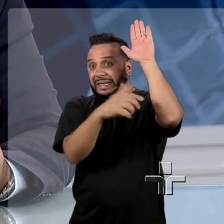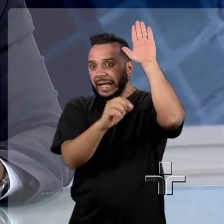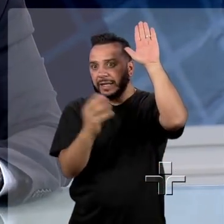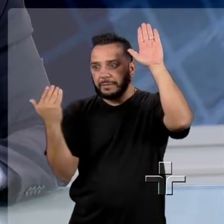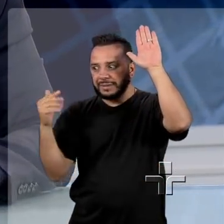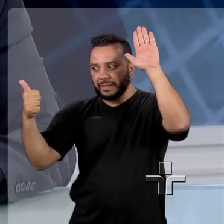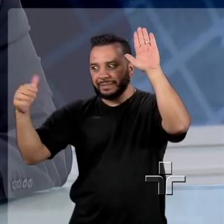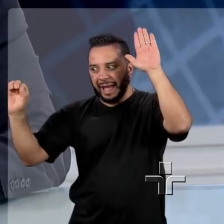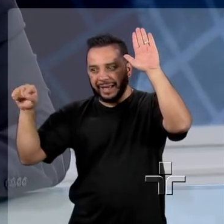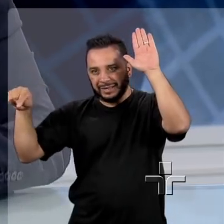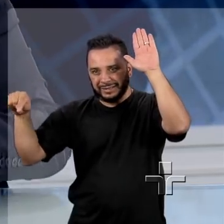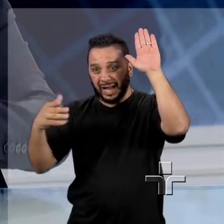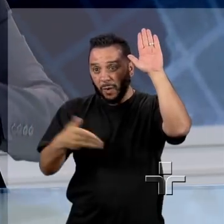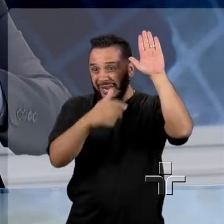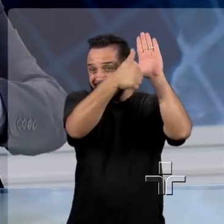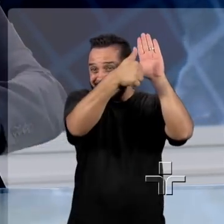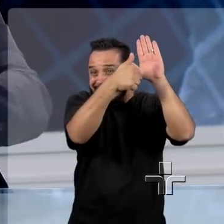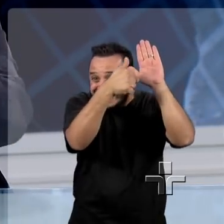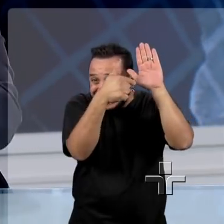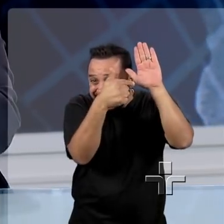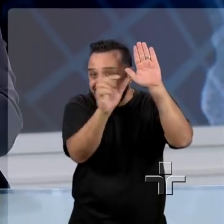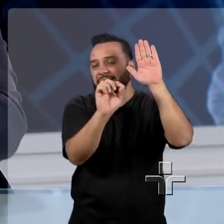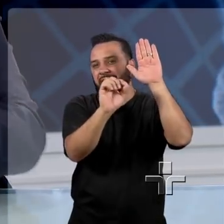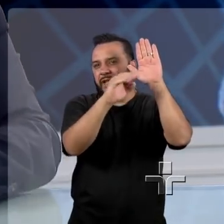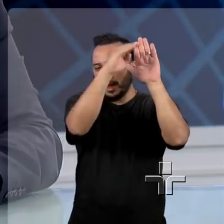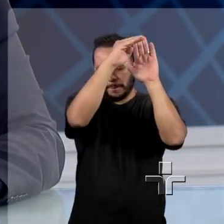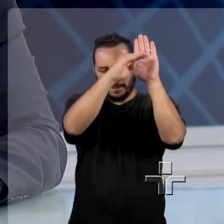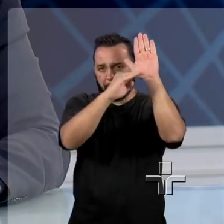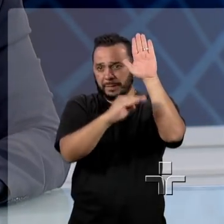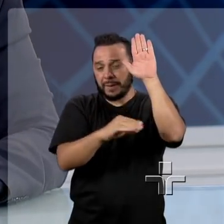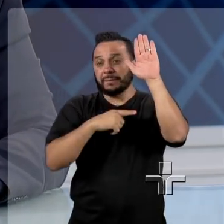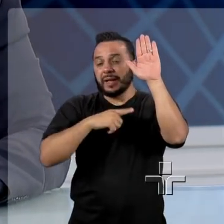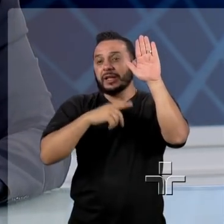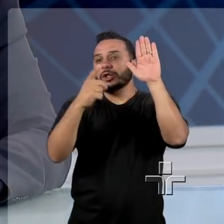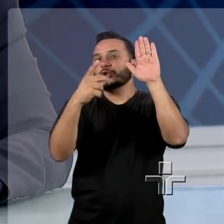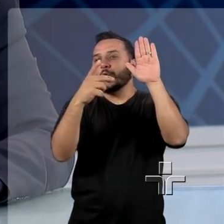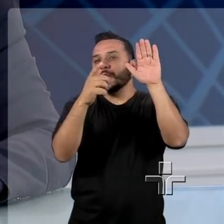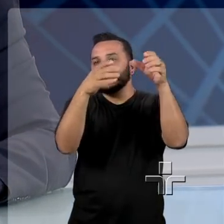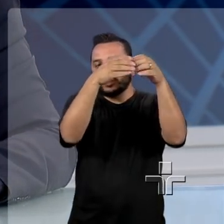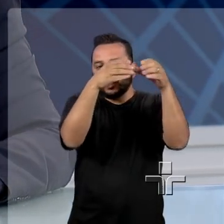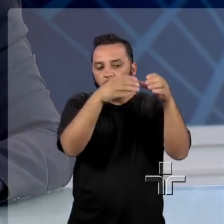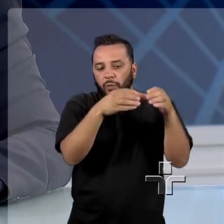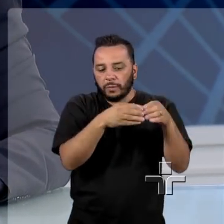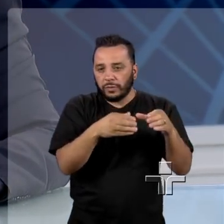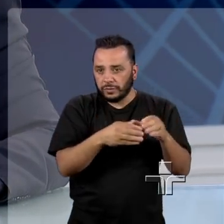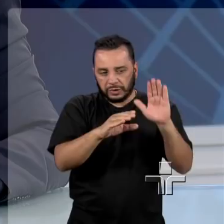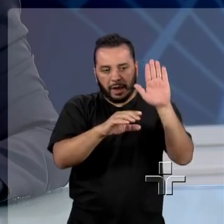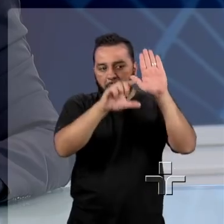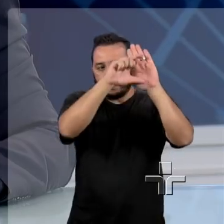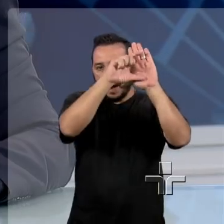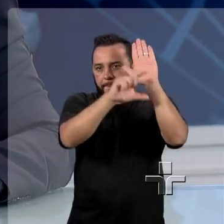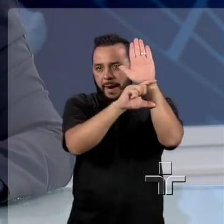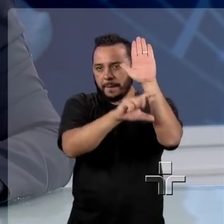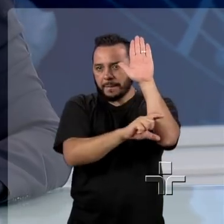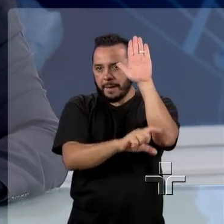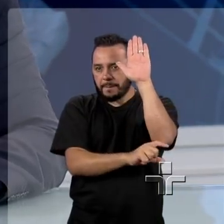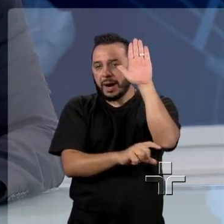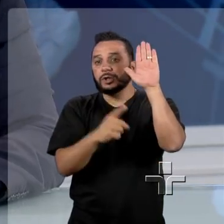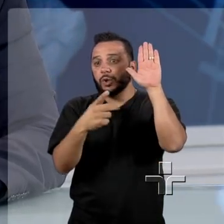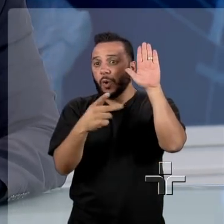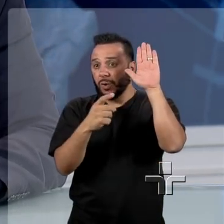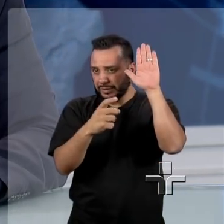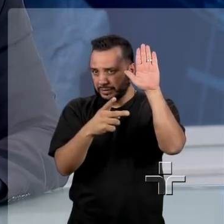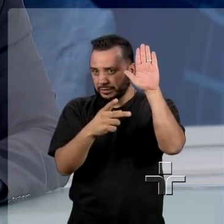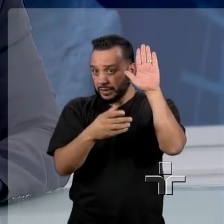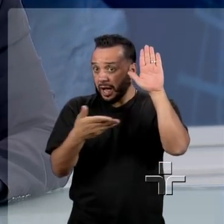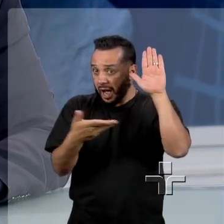medidas que são agrupadas em 12 eixos temáticos, é o maior pacote anticorrupção já produzido no mundo, né?